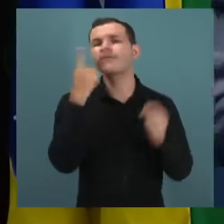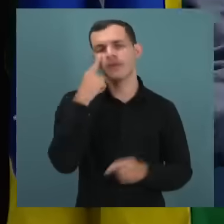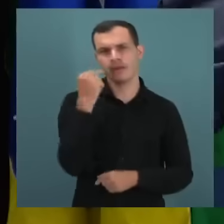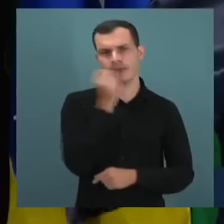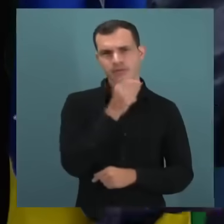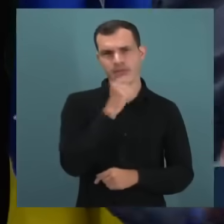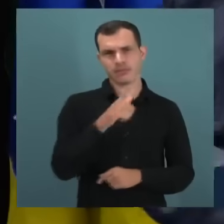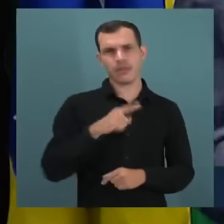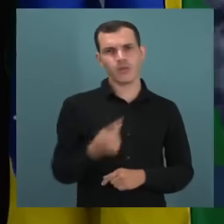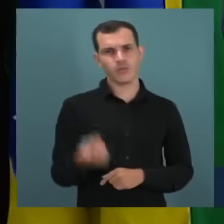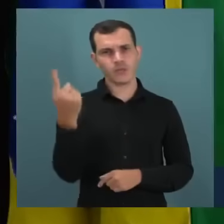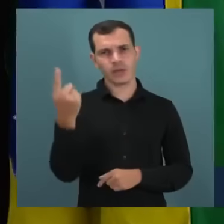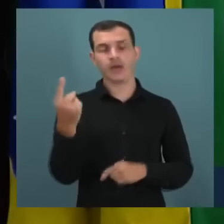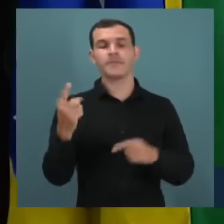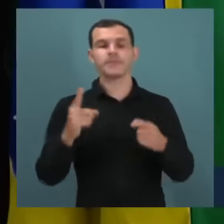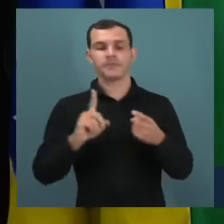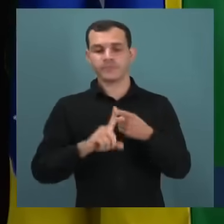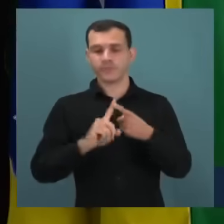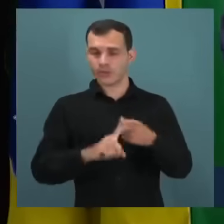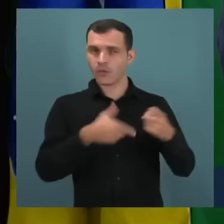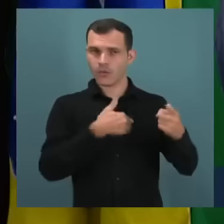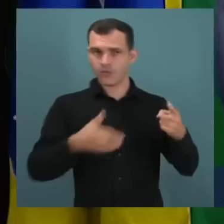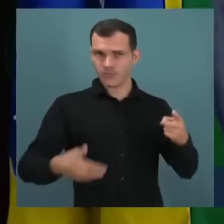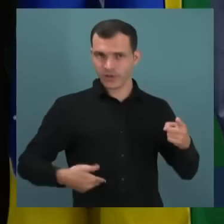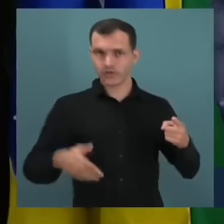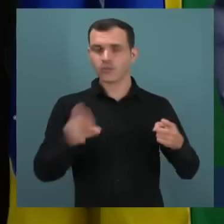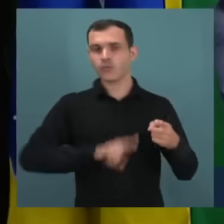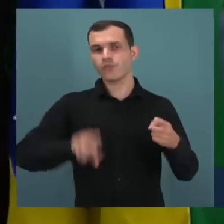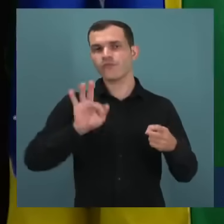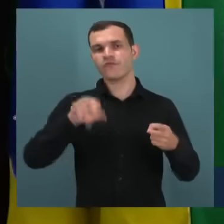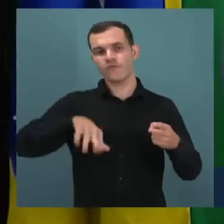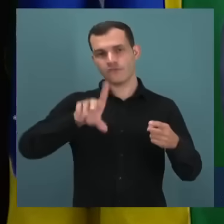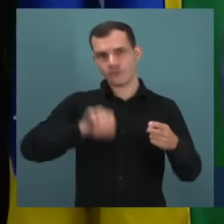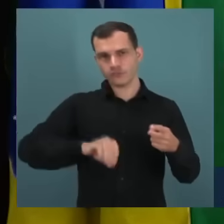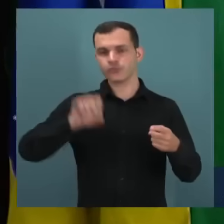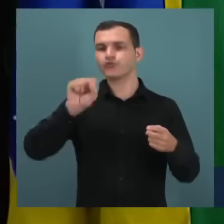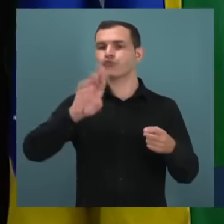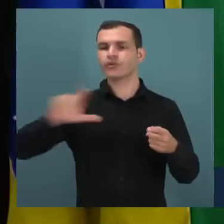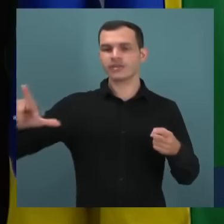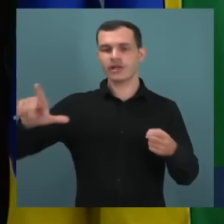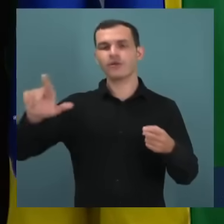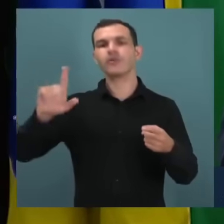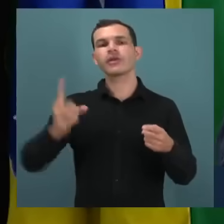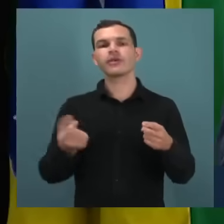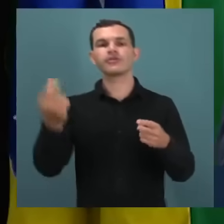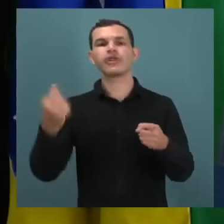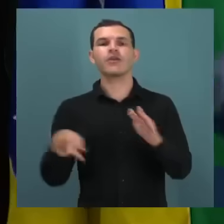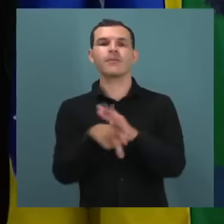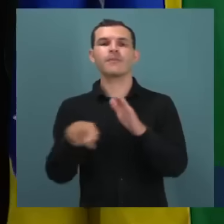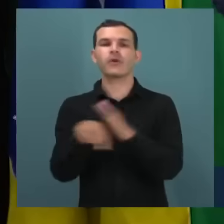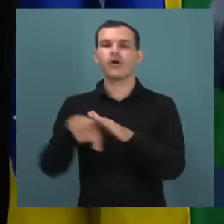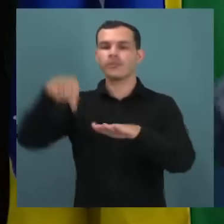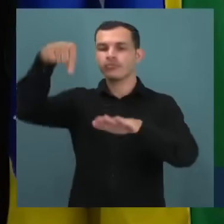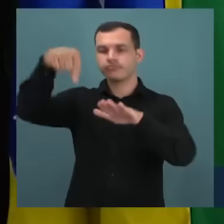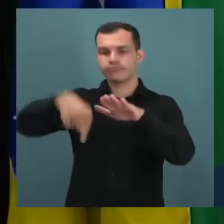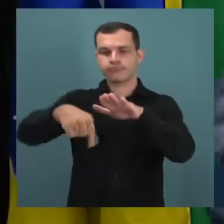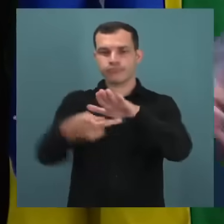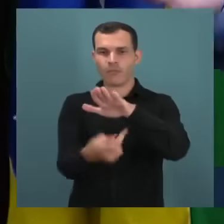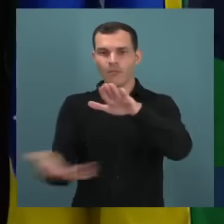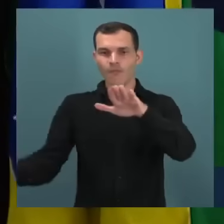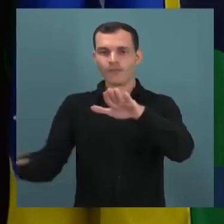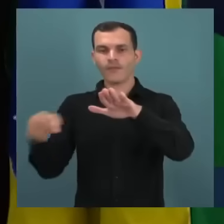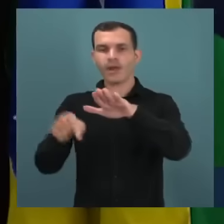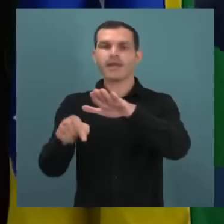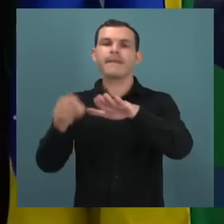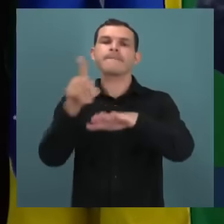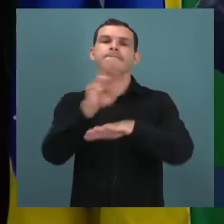governo mexe com a questão do fundo social que é gerado pelos recursos do pré-sal. E diz o seguinte: vamos